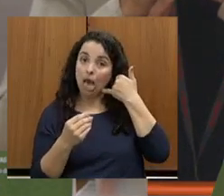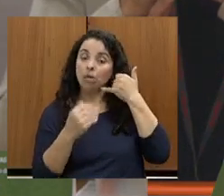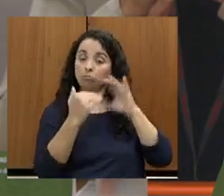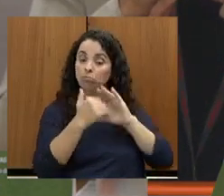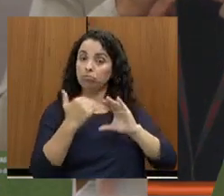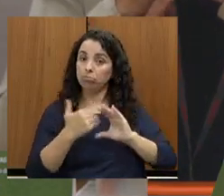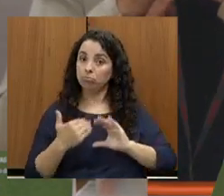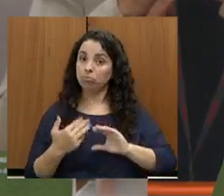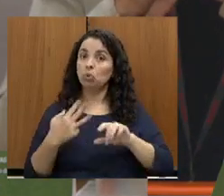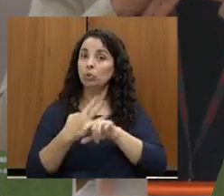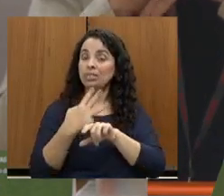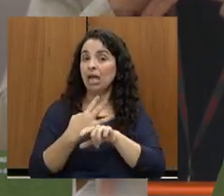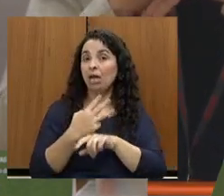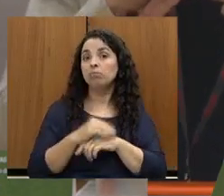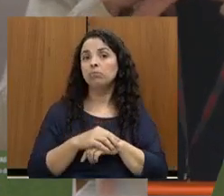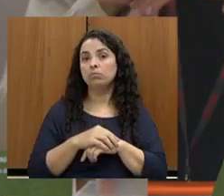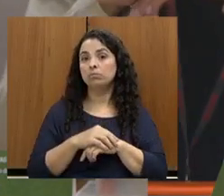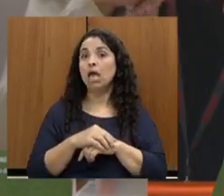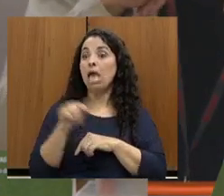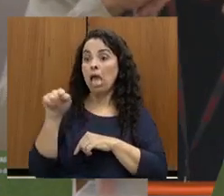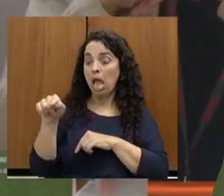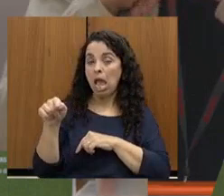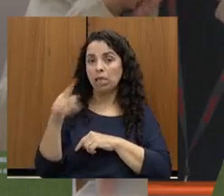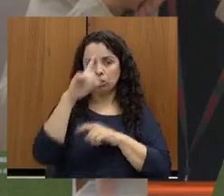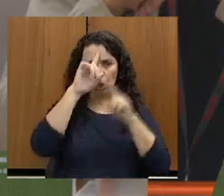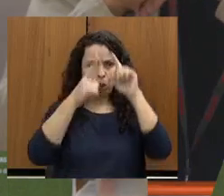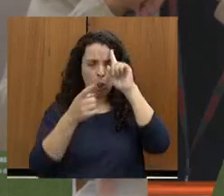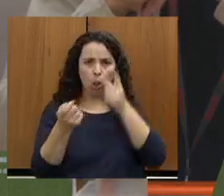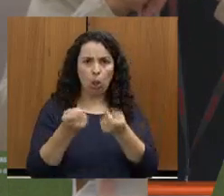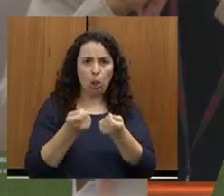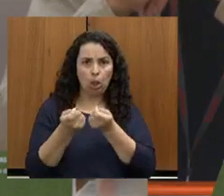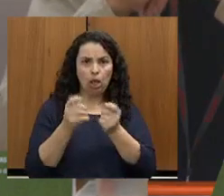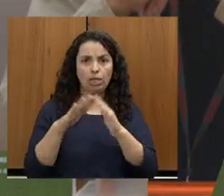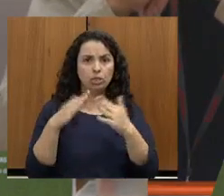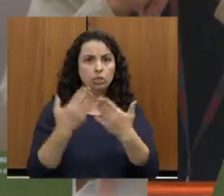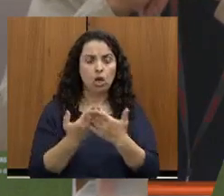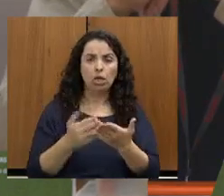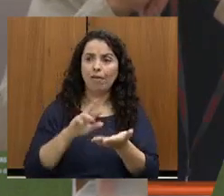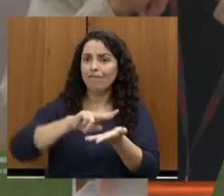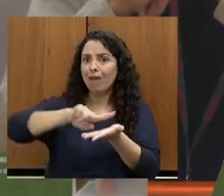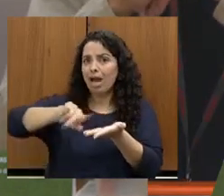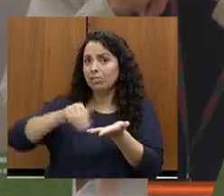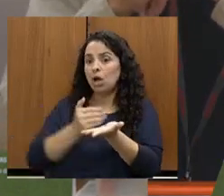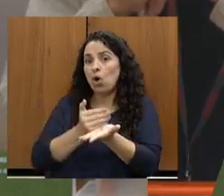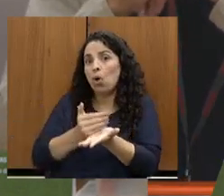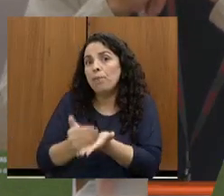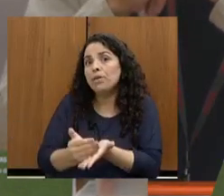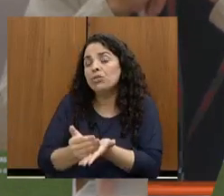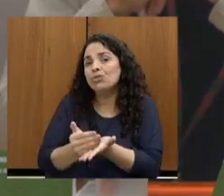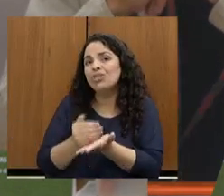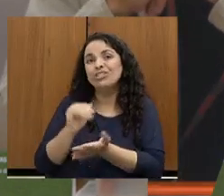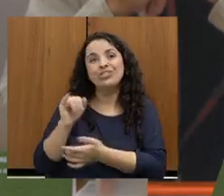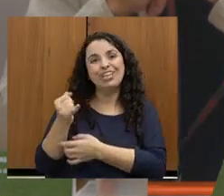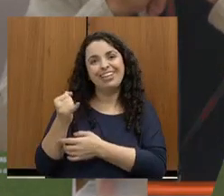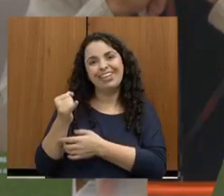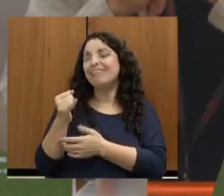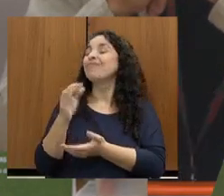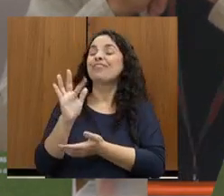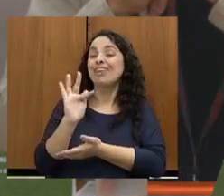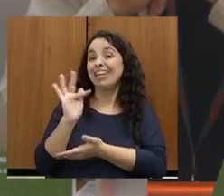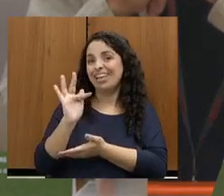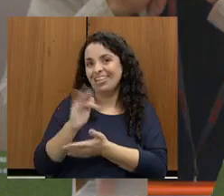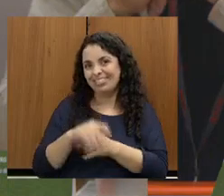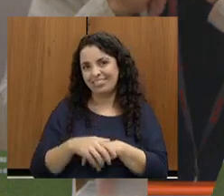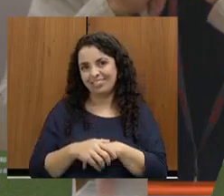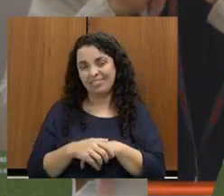acontecendo nas dependências da escola desde o início do ano. A escola também possuía plena